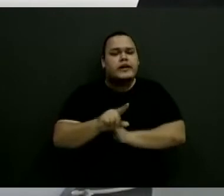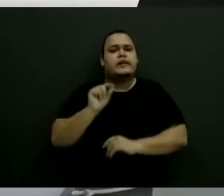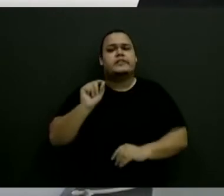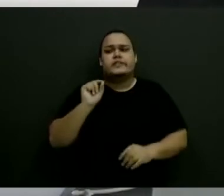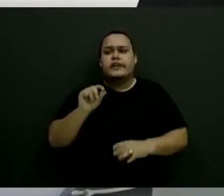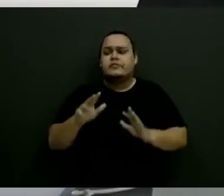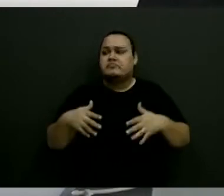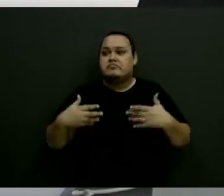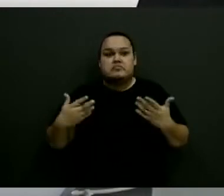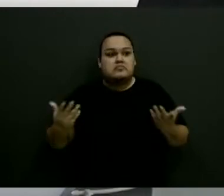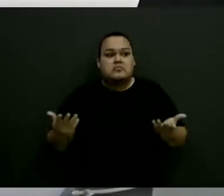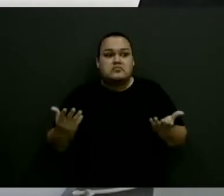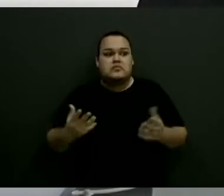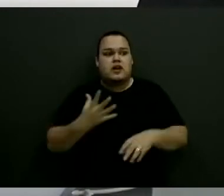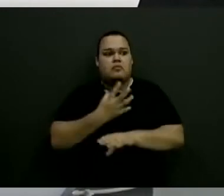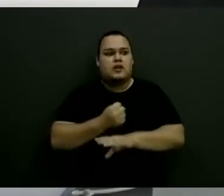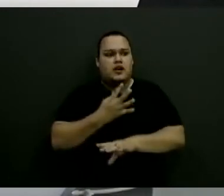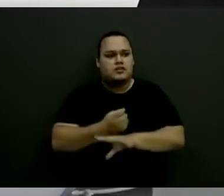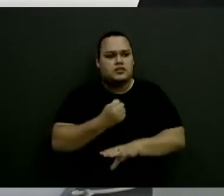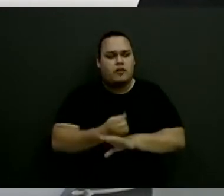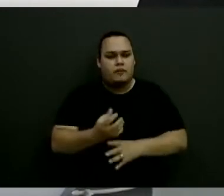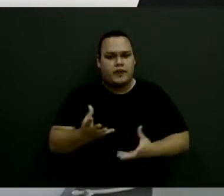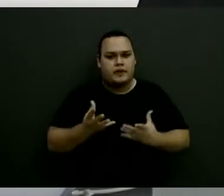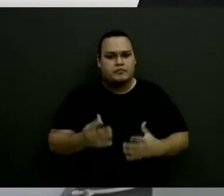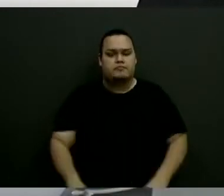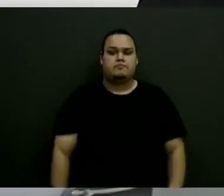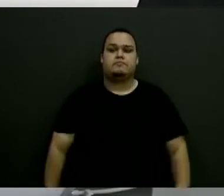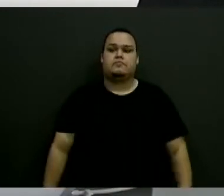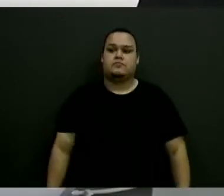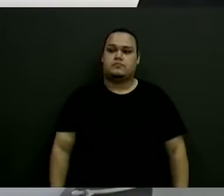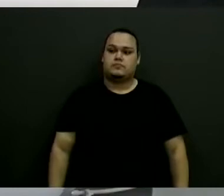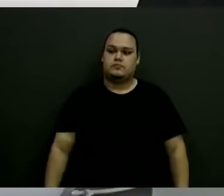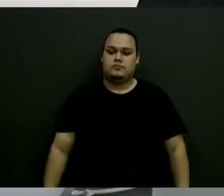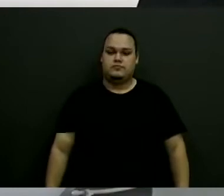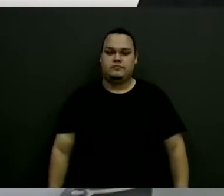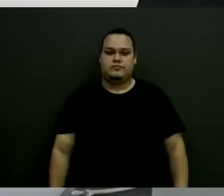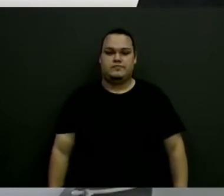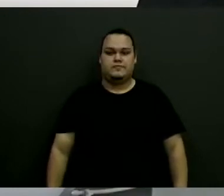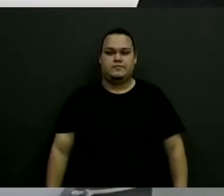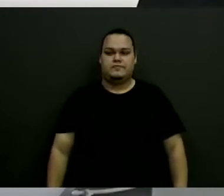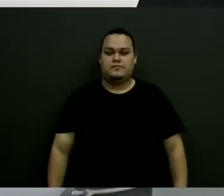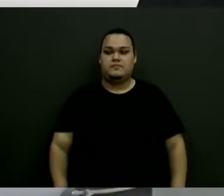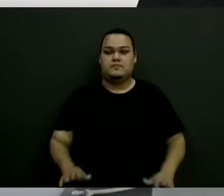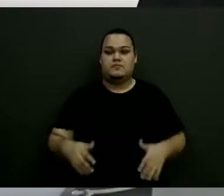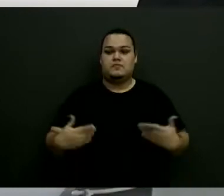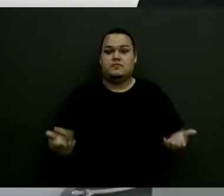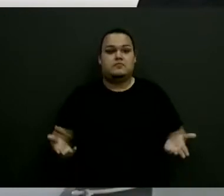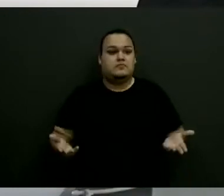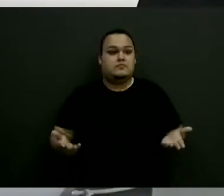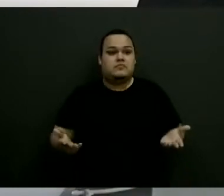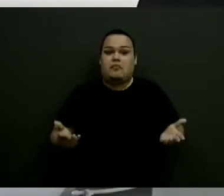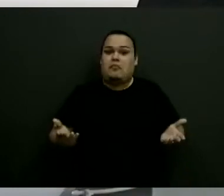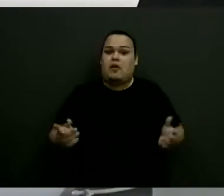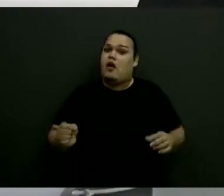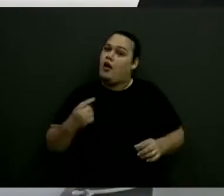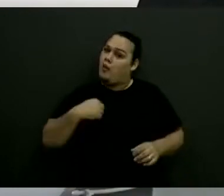gostaria de fazer uma pergunta para o pastor Misael? Muito bem. Mais alguém que quer fazer? Vamos lá, gente. Senão eu vou indicar,